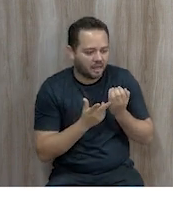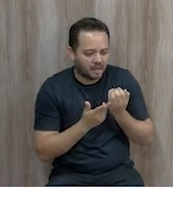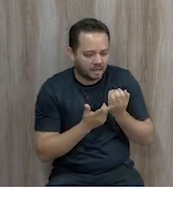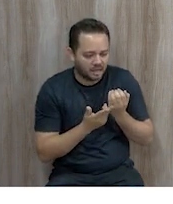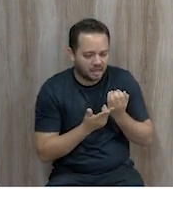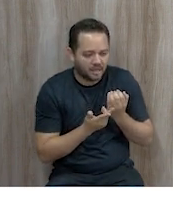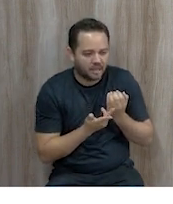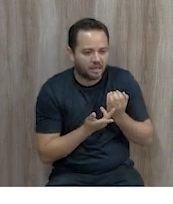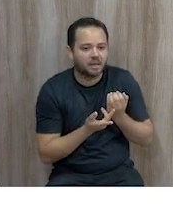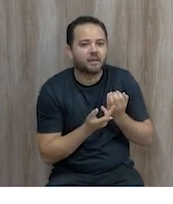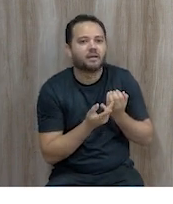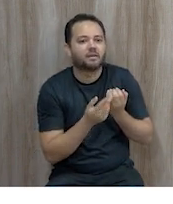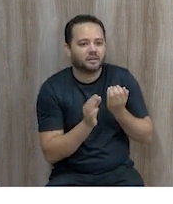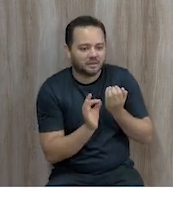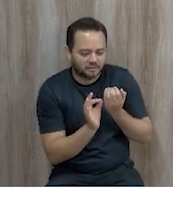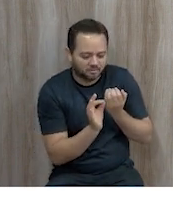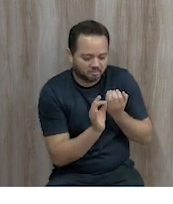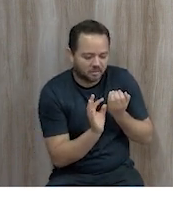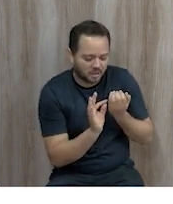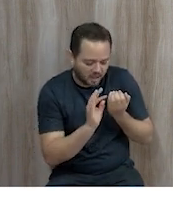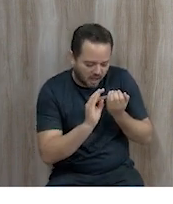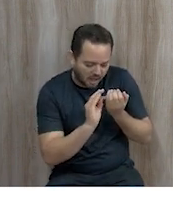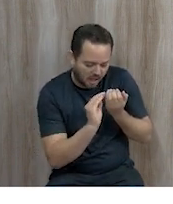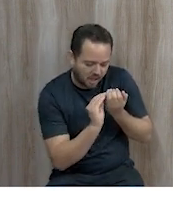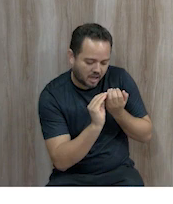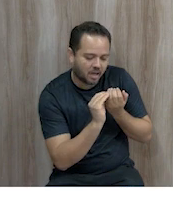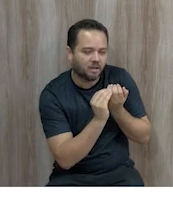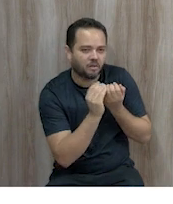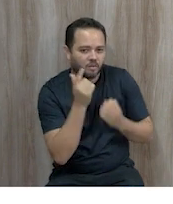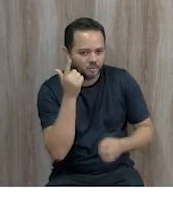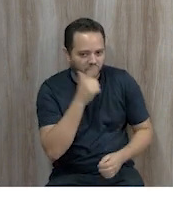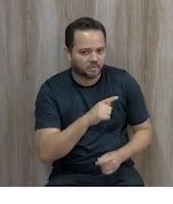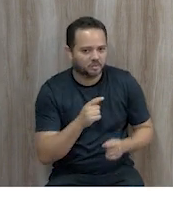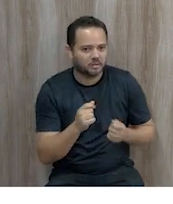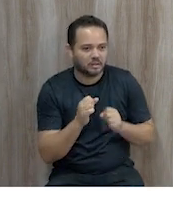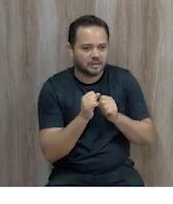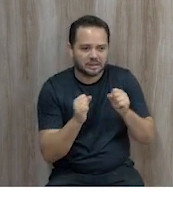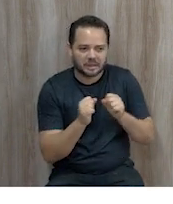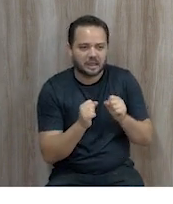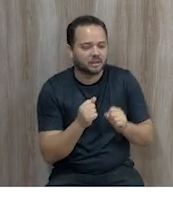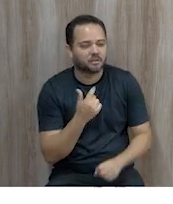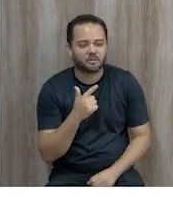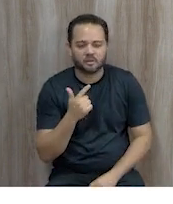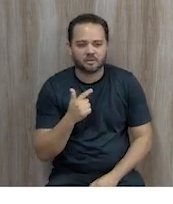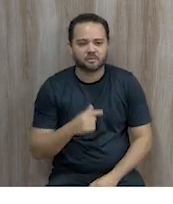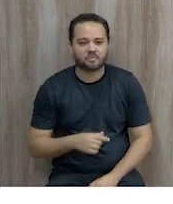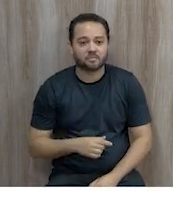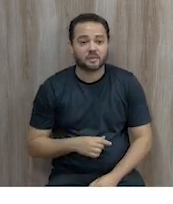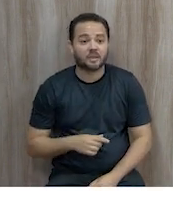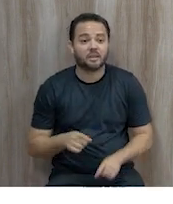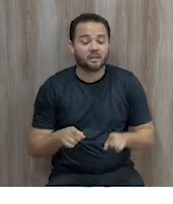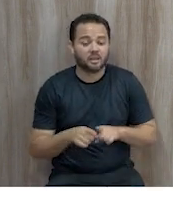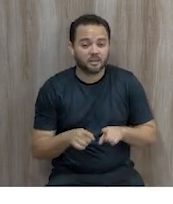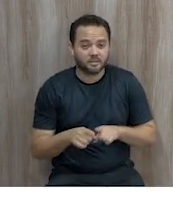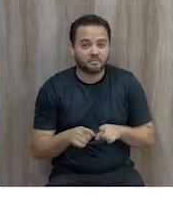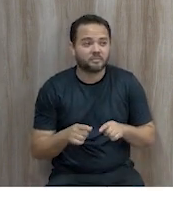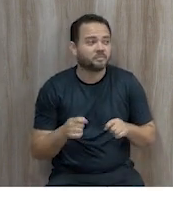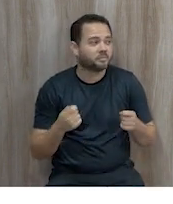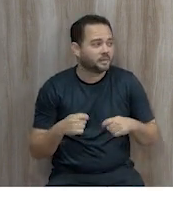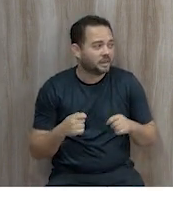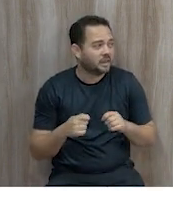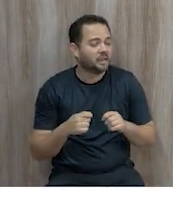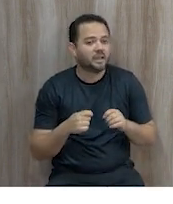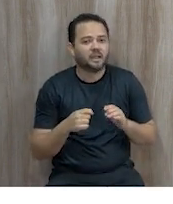vai deixar ele posicionado ali naquela margem sem tensão. E outra, preconizado também, é uma regra, né, que a gente